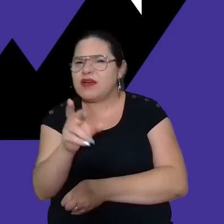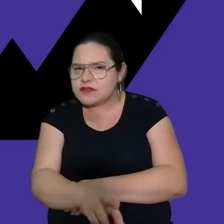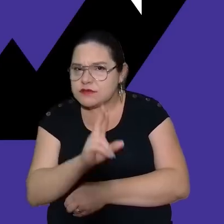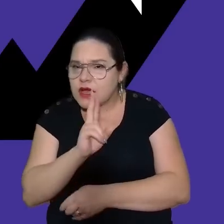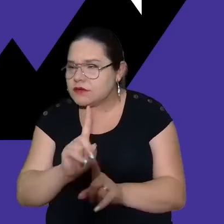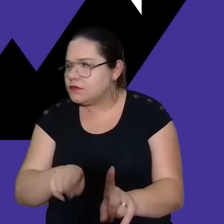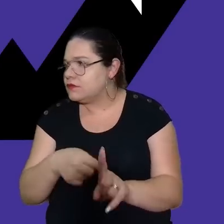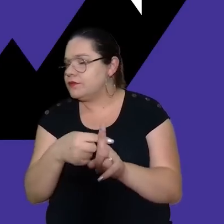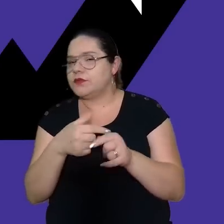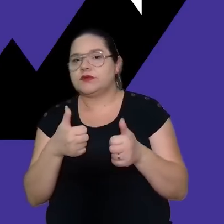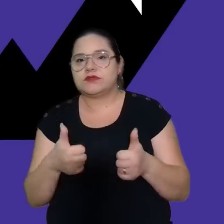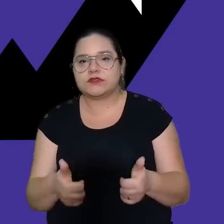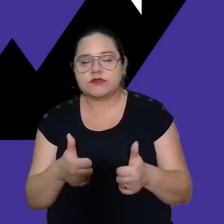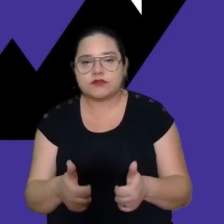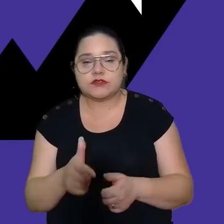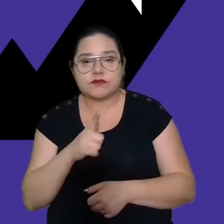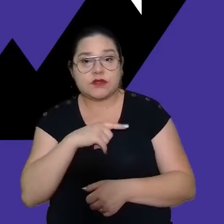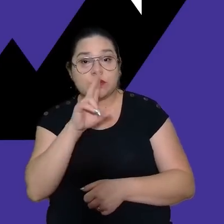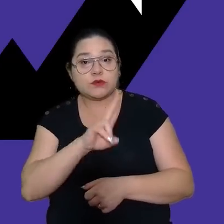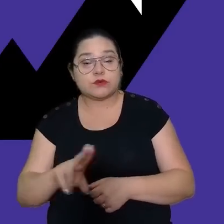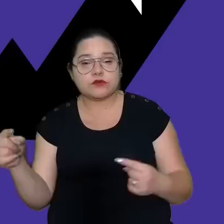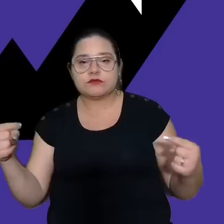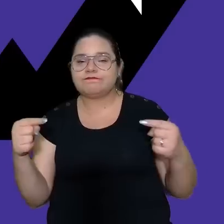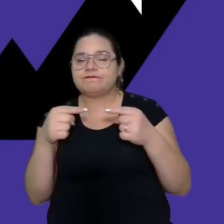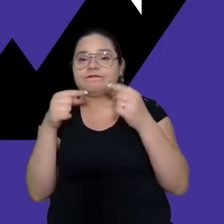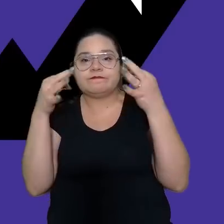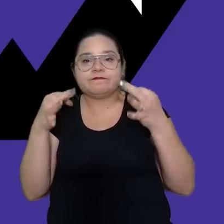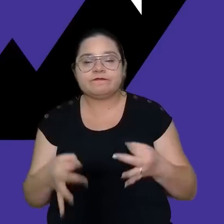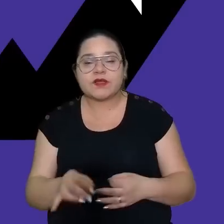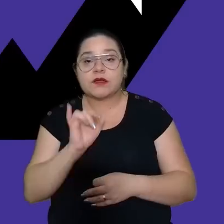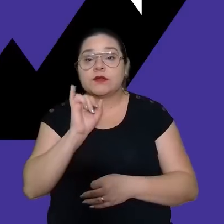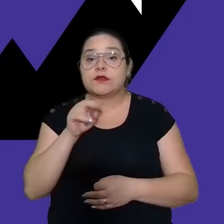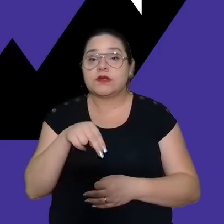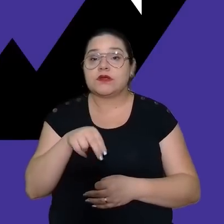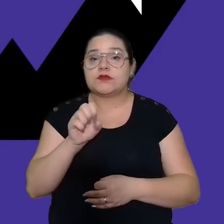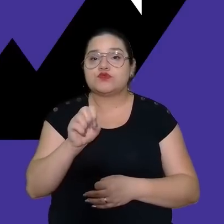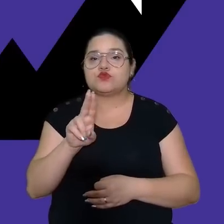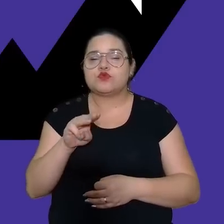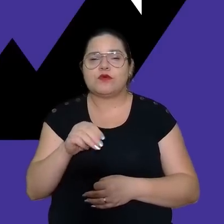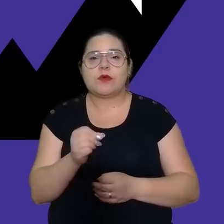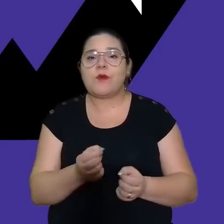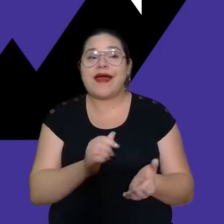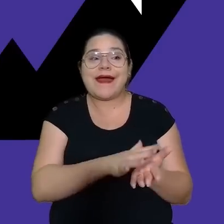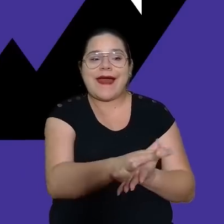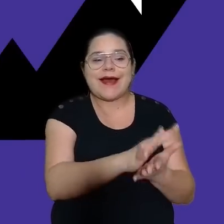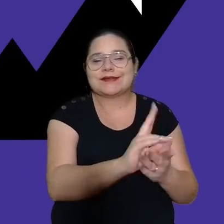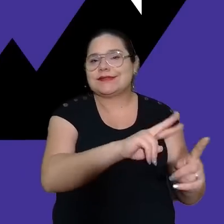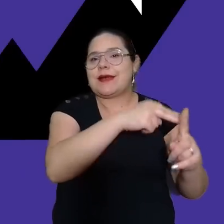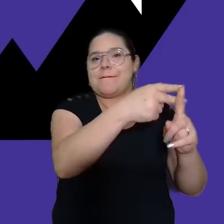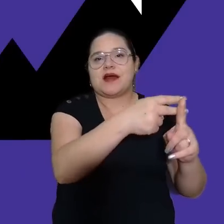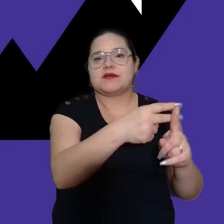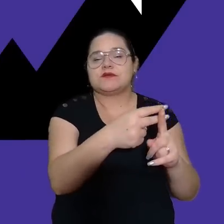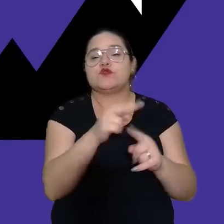o uso adequado do insumo, né? Nem mais nem menos. Enfim, realmente acho que